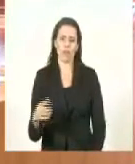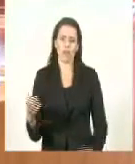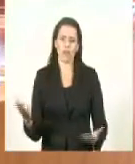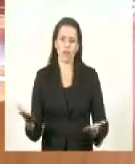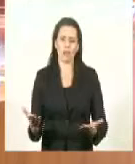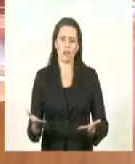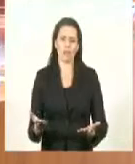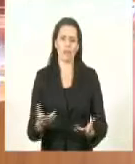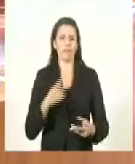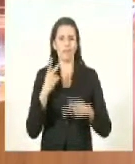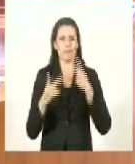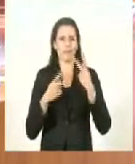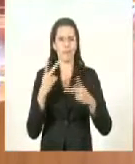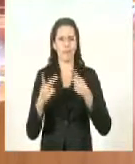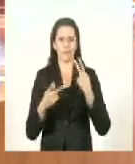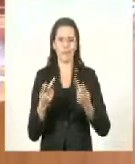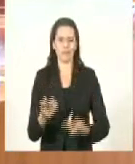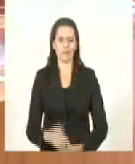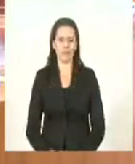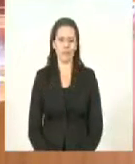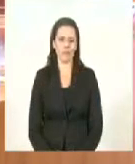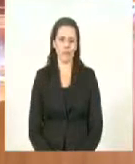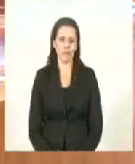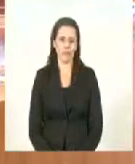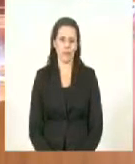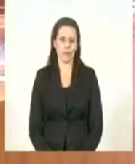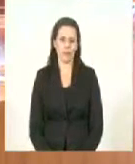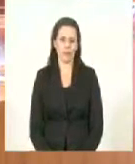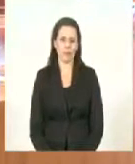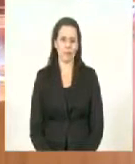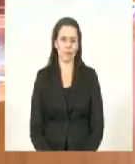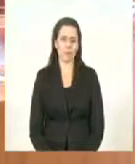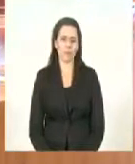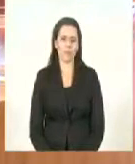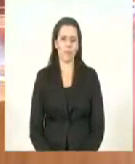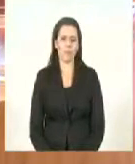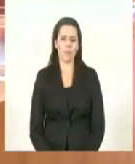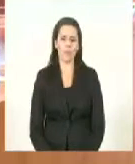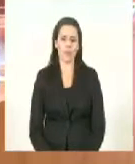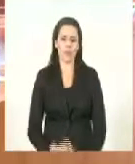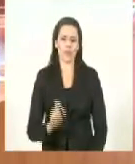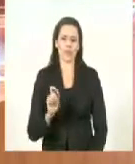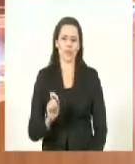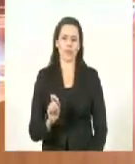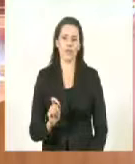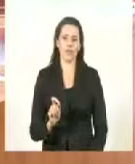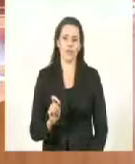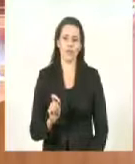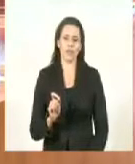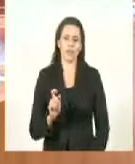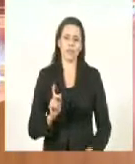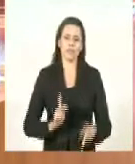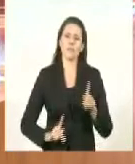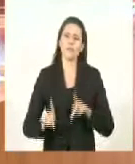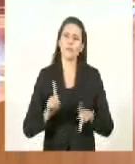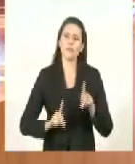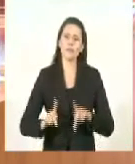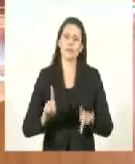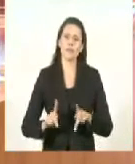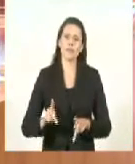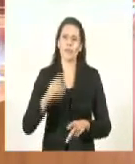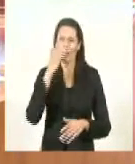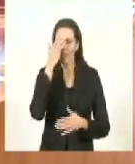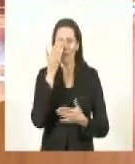uma brincadeira. Isso aí vocês querem levar que a população acredite que se gastou mais no carnaval do que